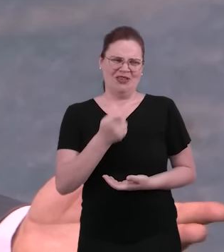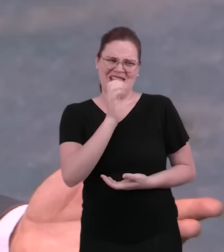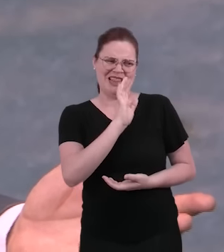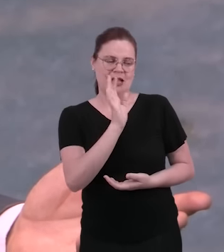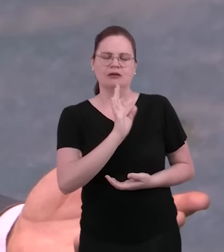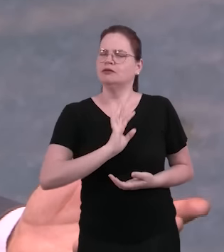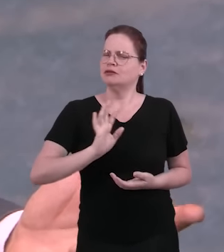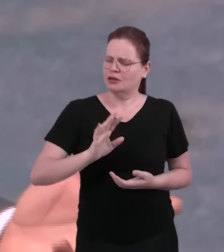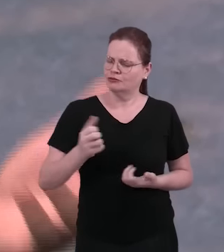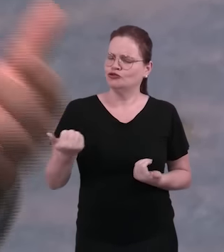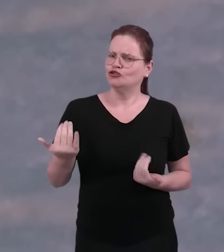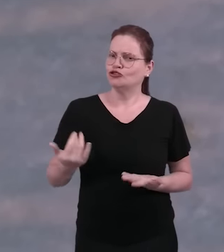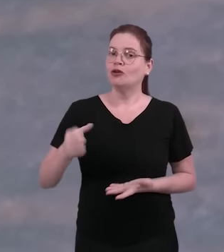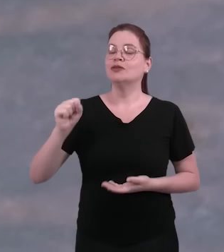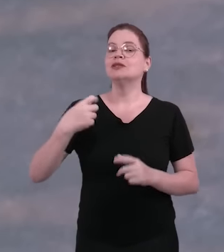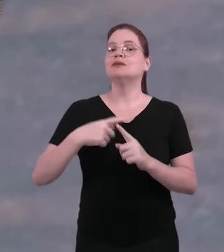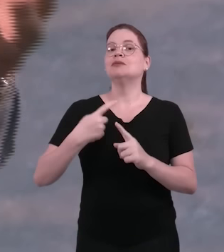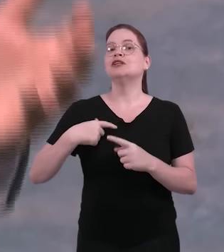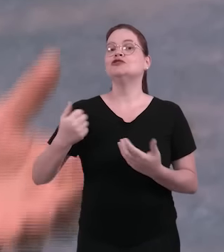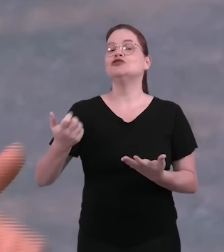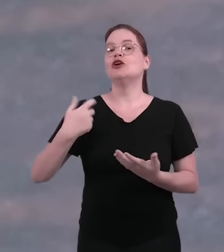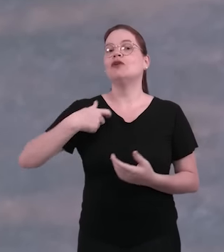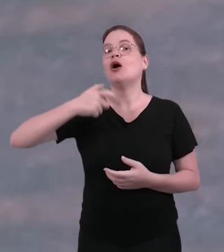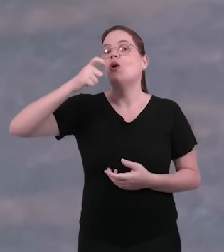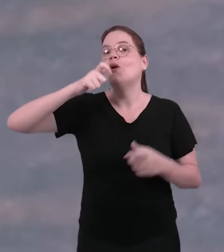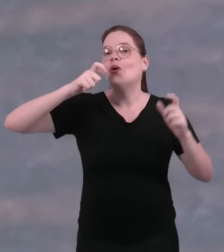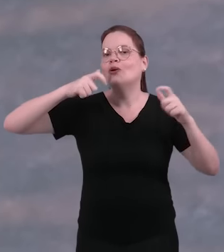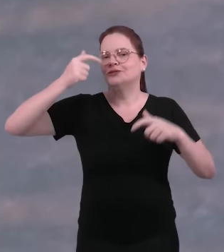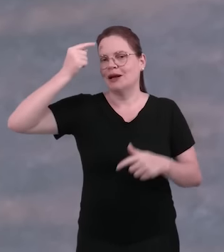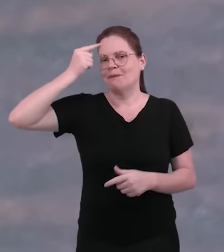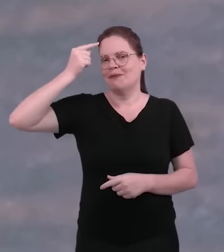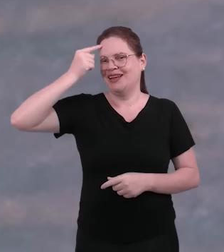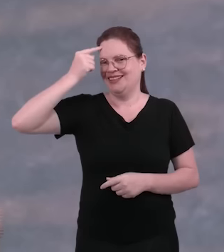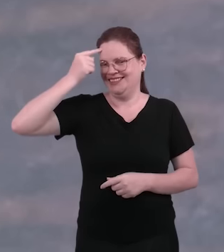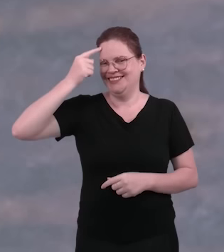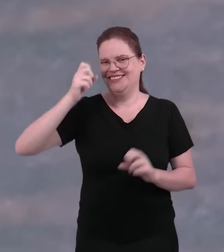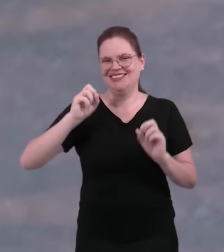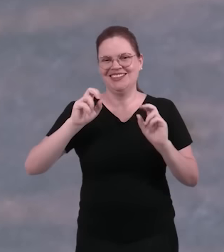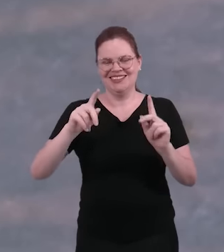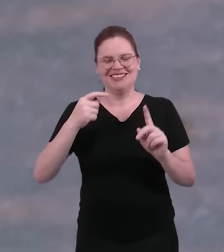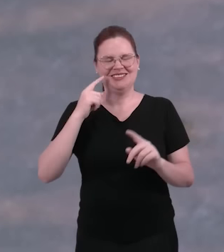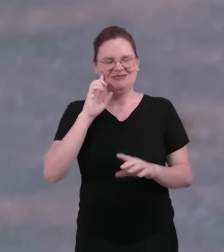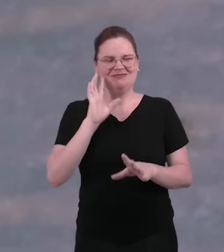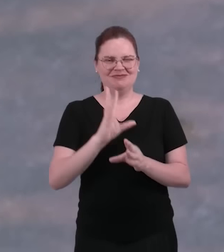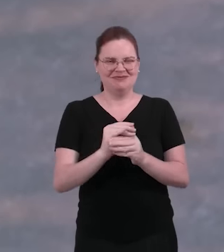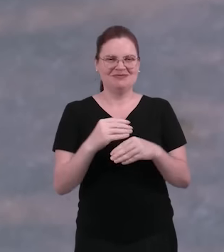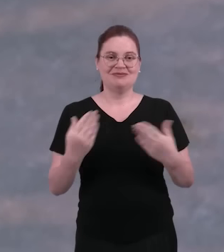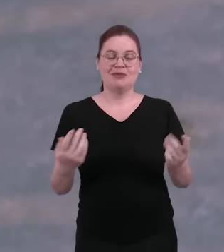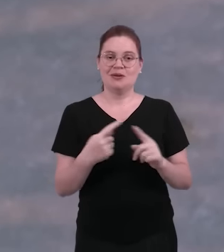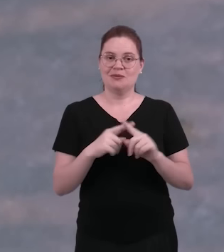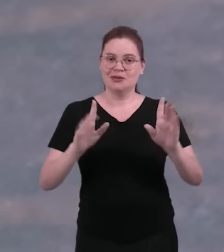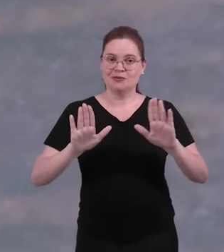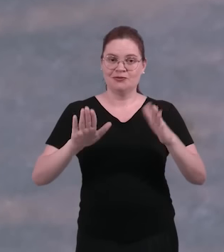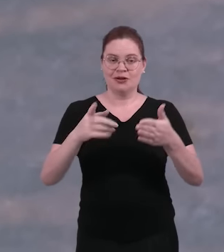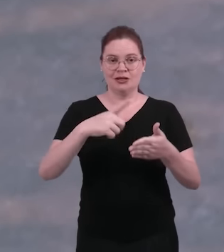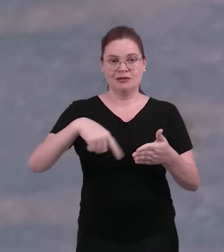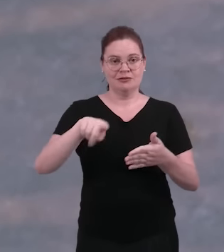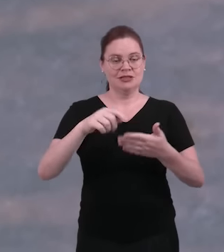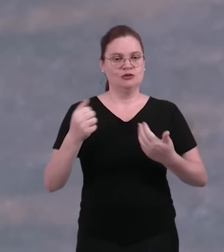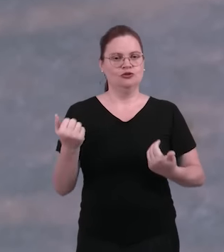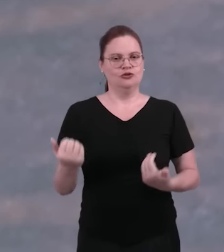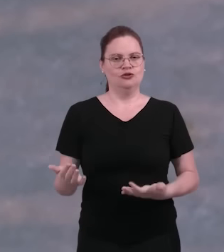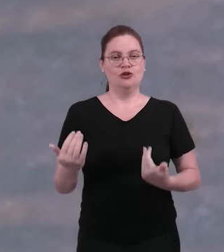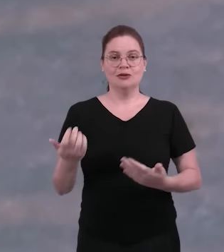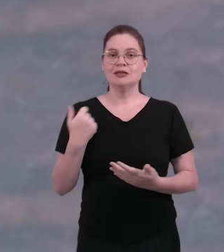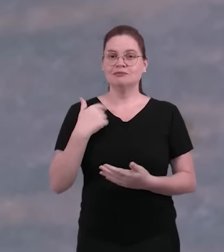sabe disso, e nós temos um grupo grande que também participa desse programa. Mas o foco é você, jovem, e todo jovem